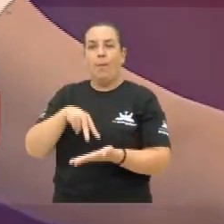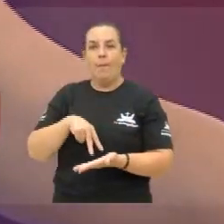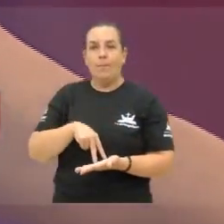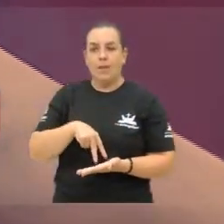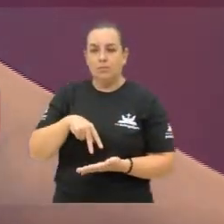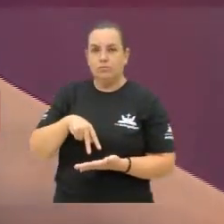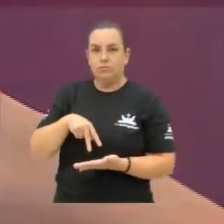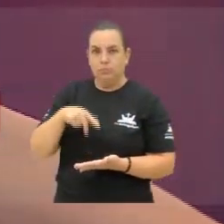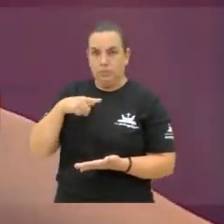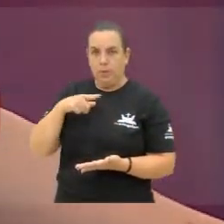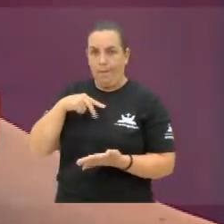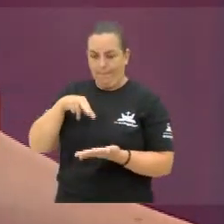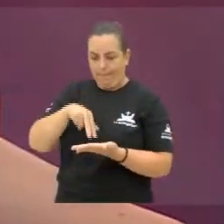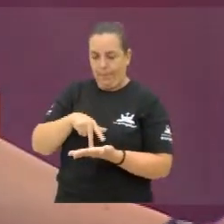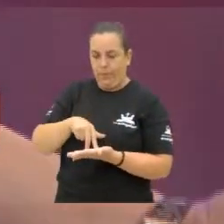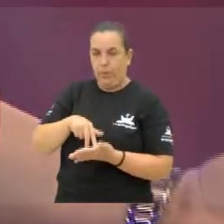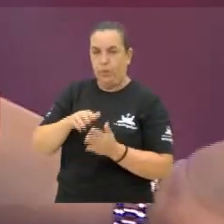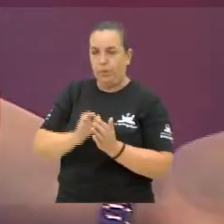fora da barca.